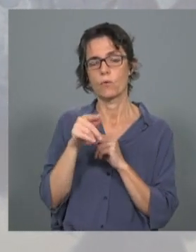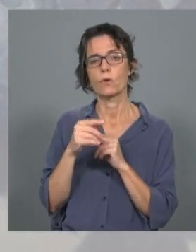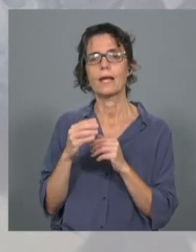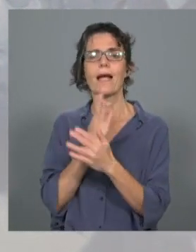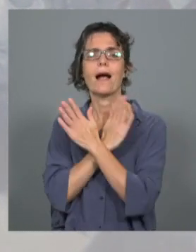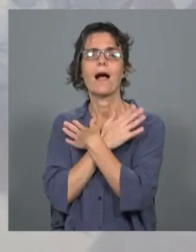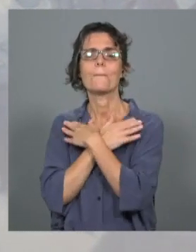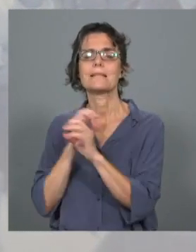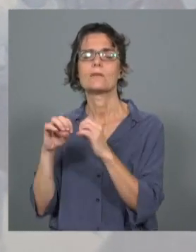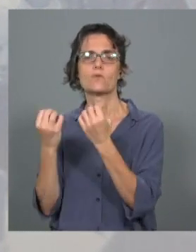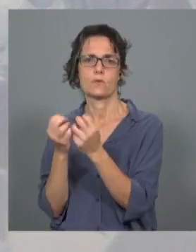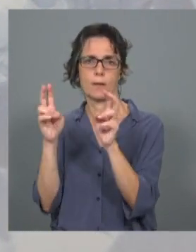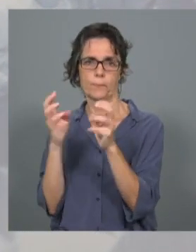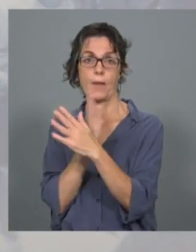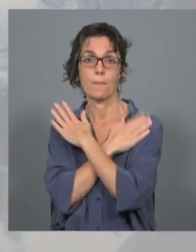social.